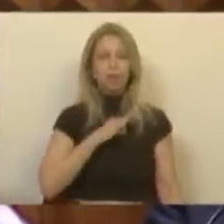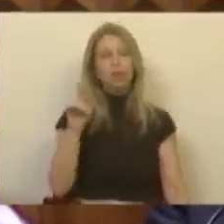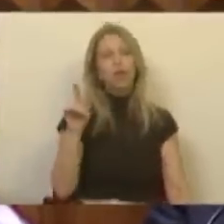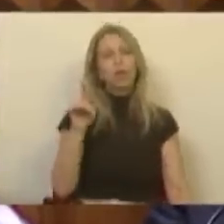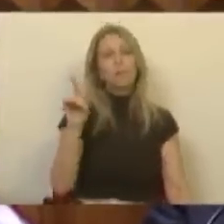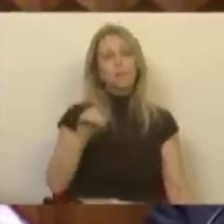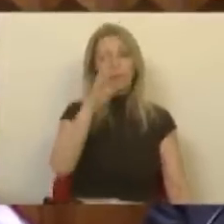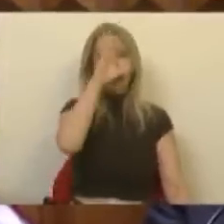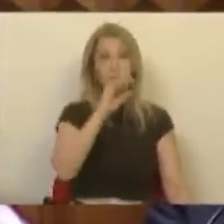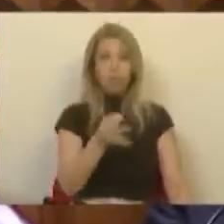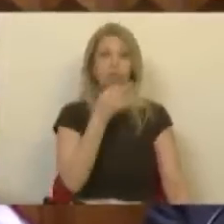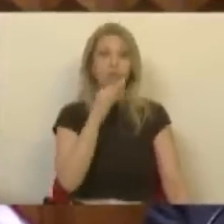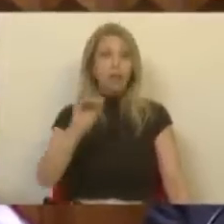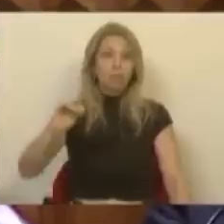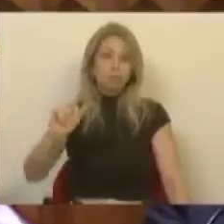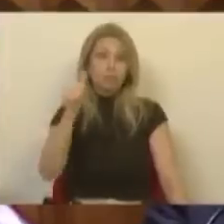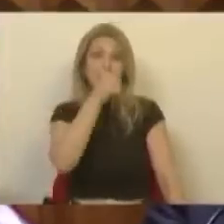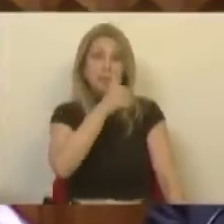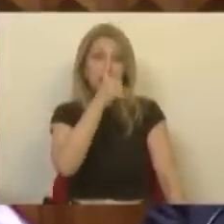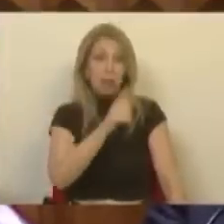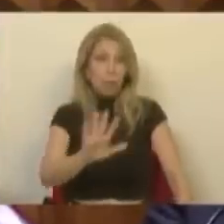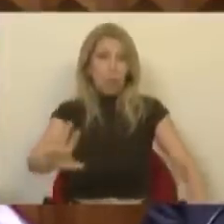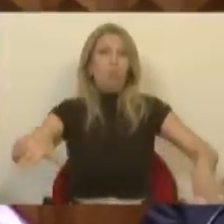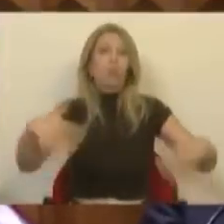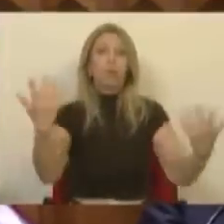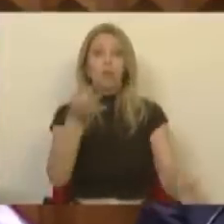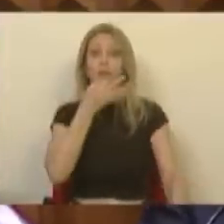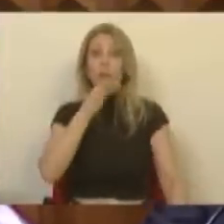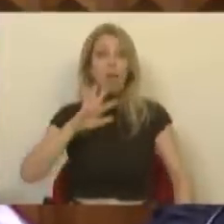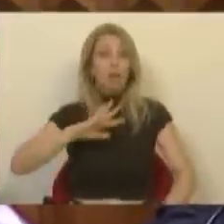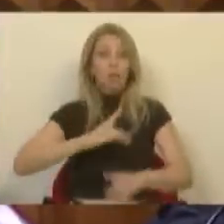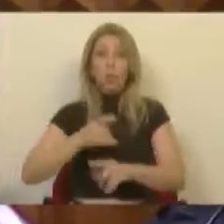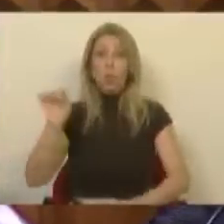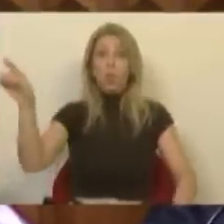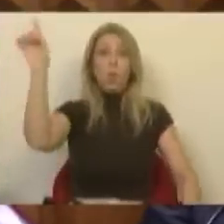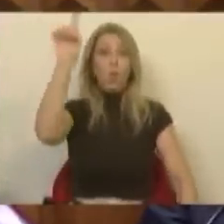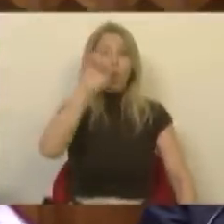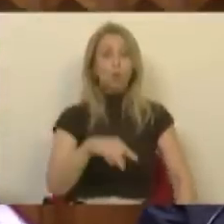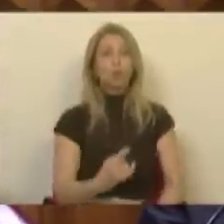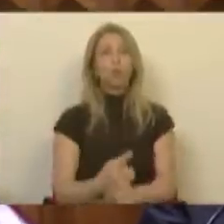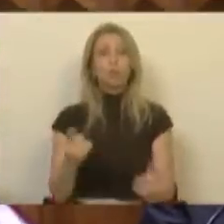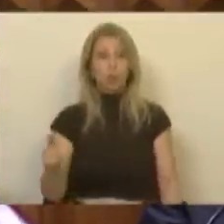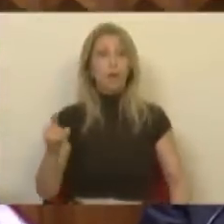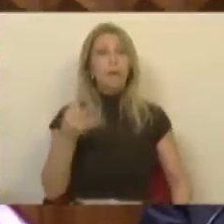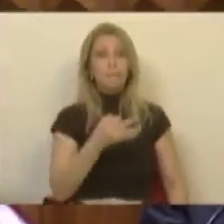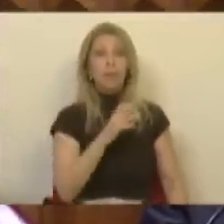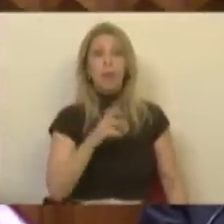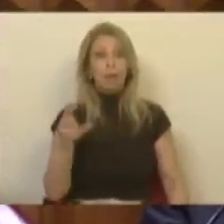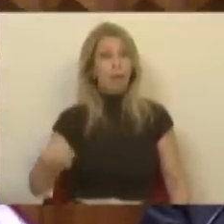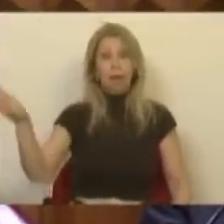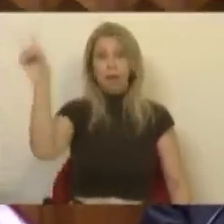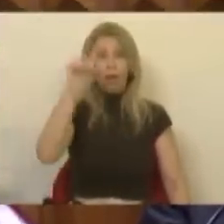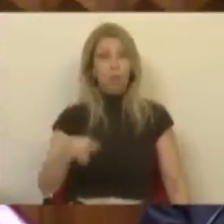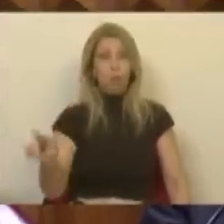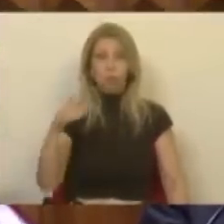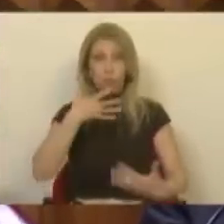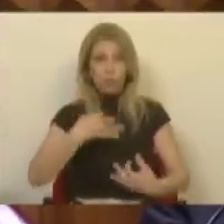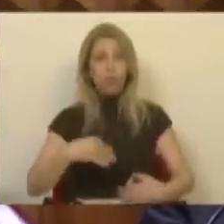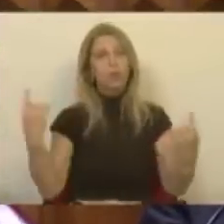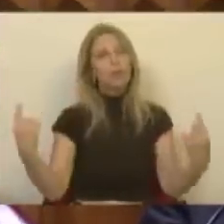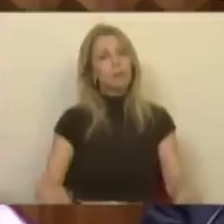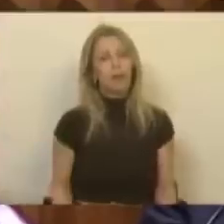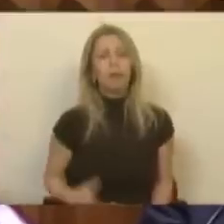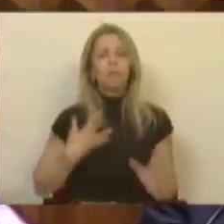lei do distrito de Santarém mas podia falar de qualquer outro porque de facto o PRF de conclusão para terminar